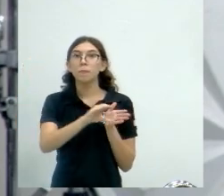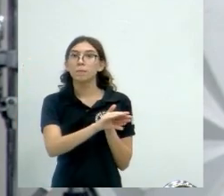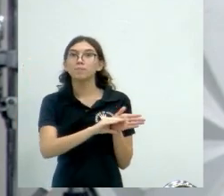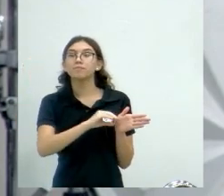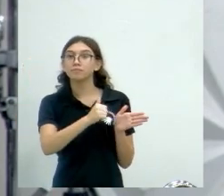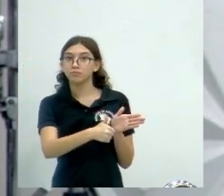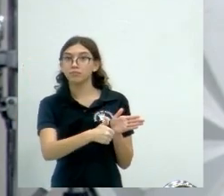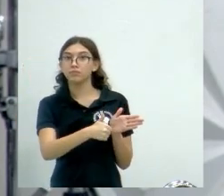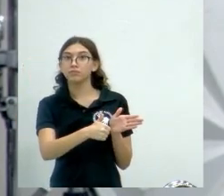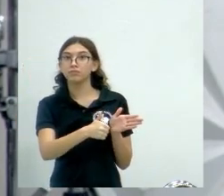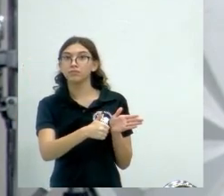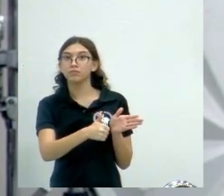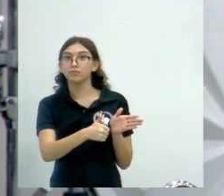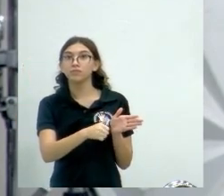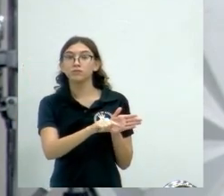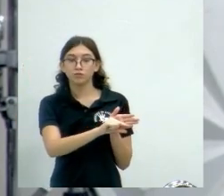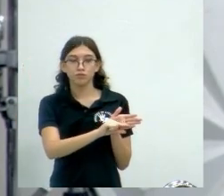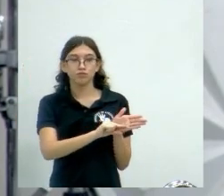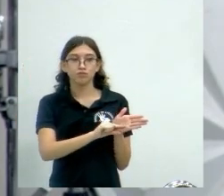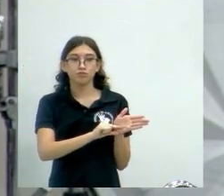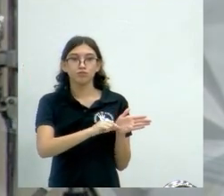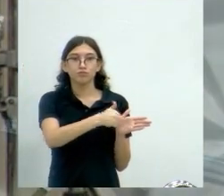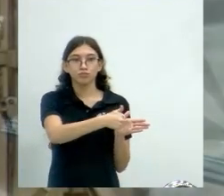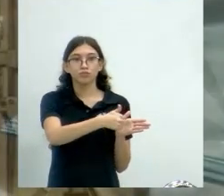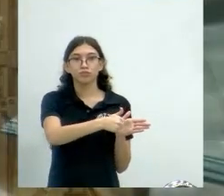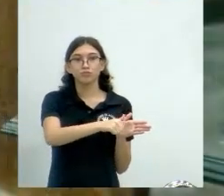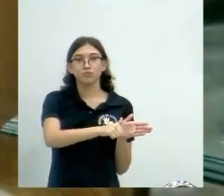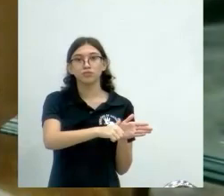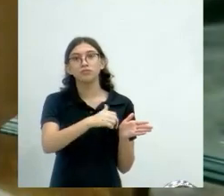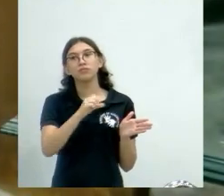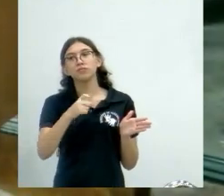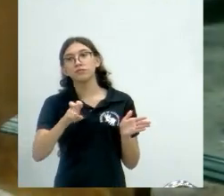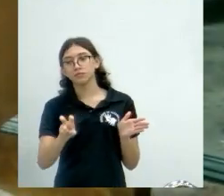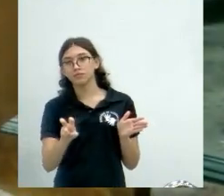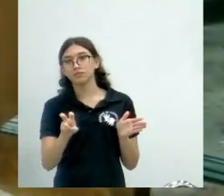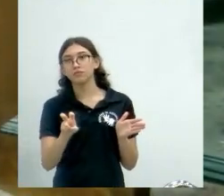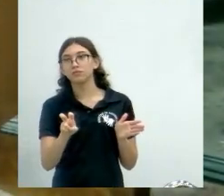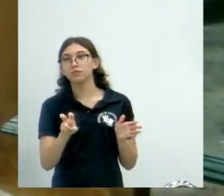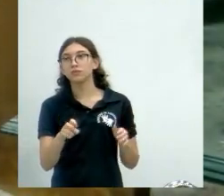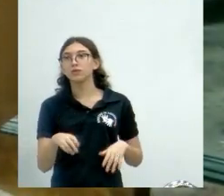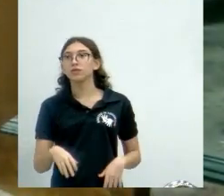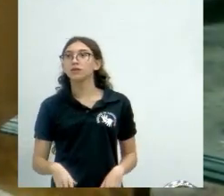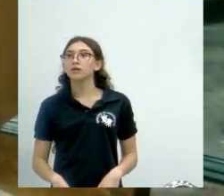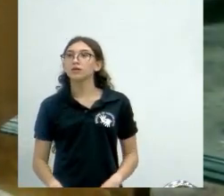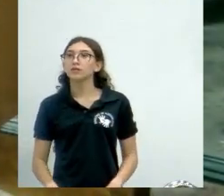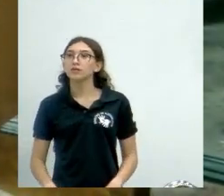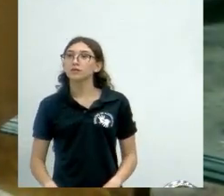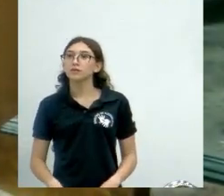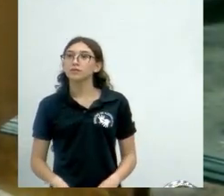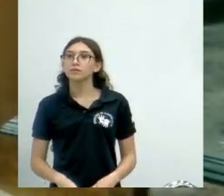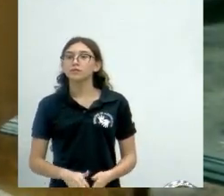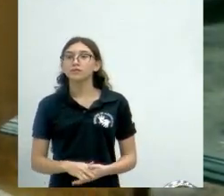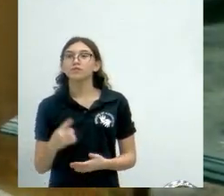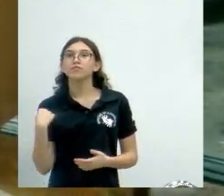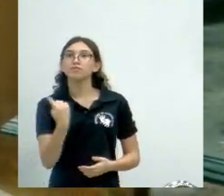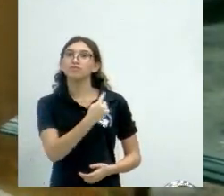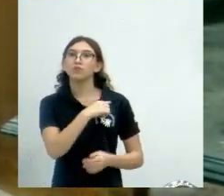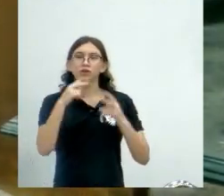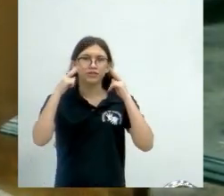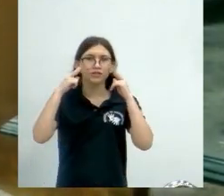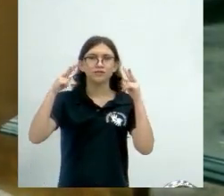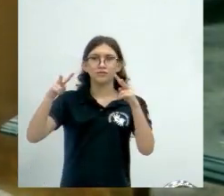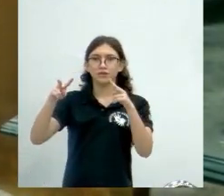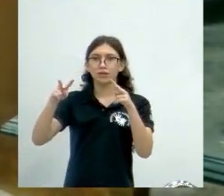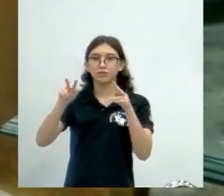1, nos 5 primeiros versos, nós vamos ver não apenas a apresentação do livro, mas